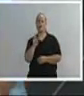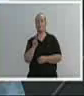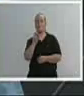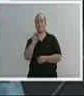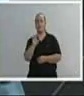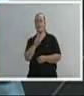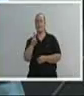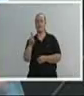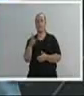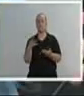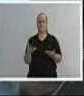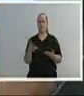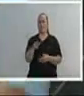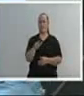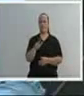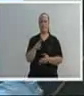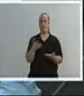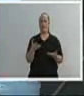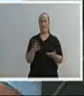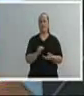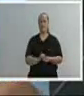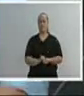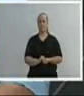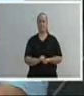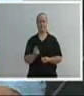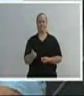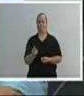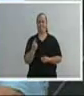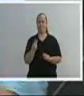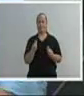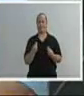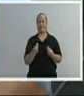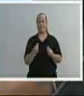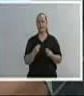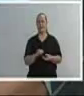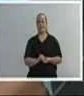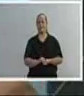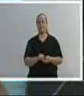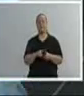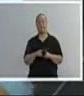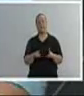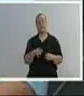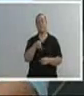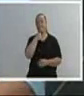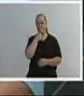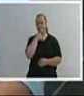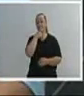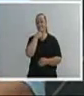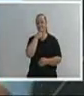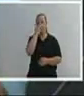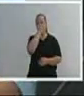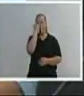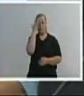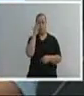documentação de uma tinturaria. Quer dizer, é um absurdo. Né? Mas, infelizmente, quem está no cargo,